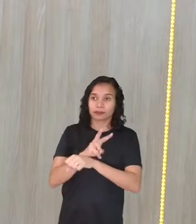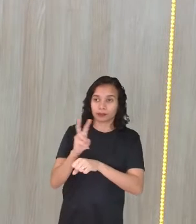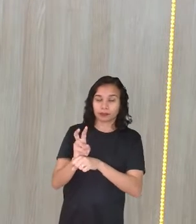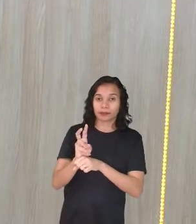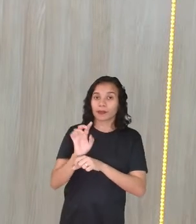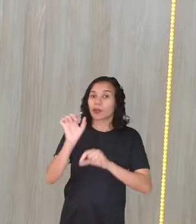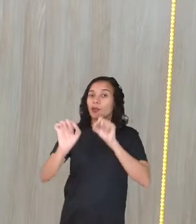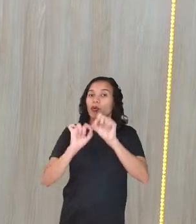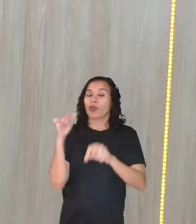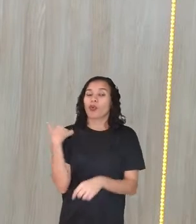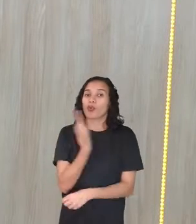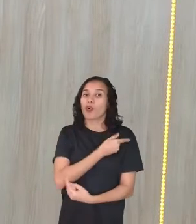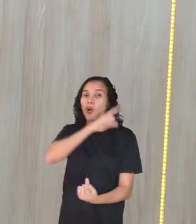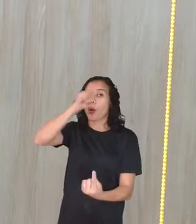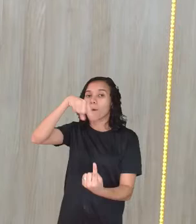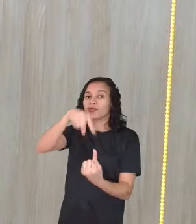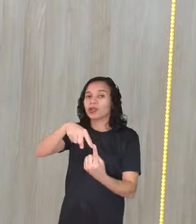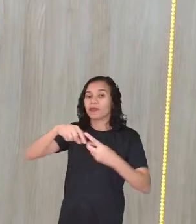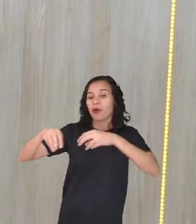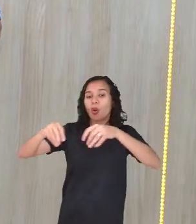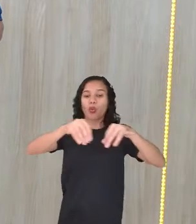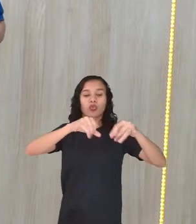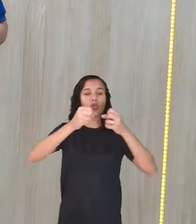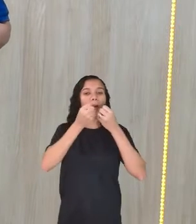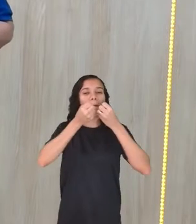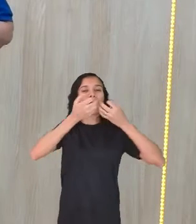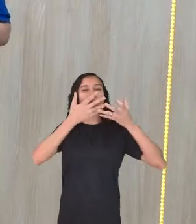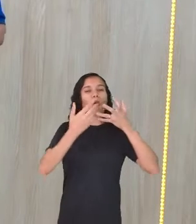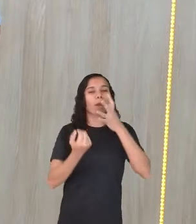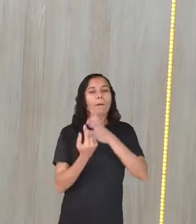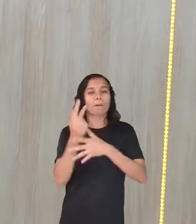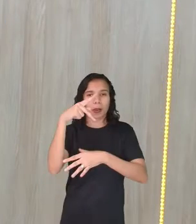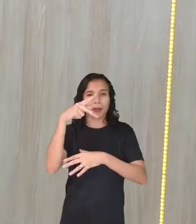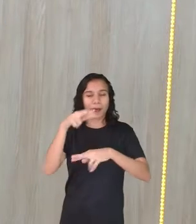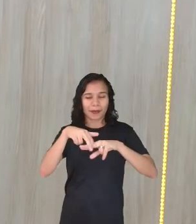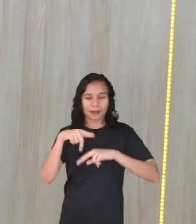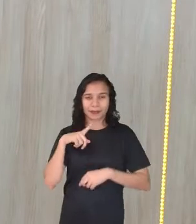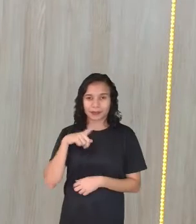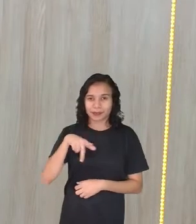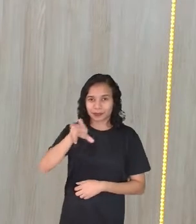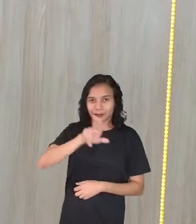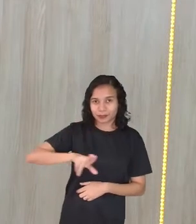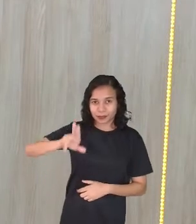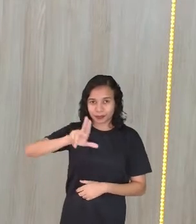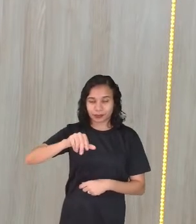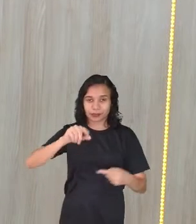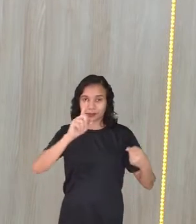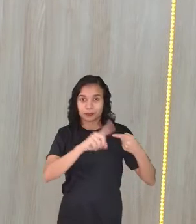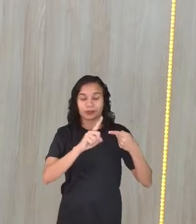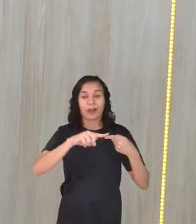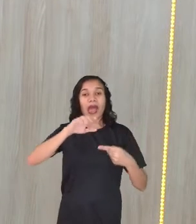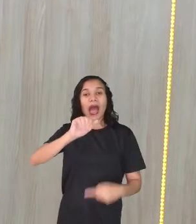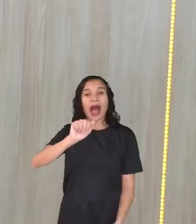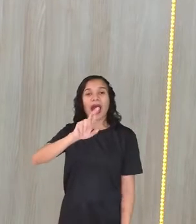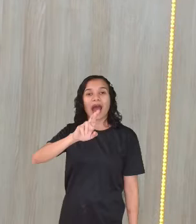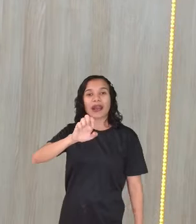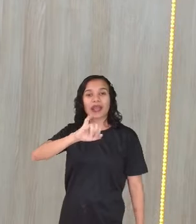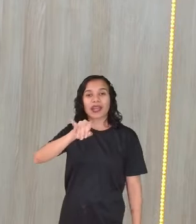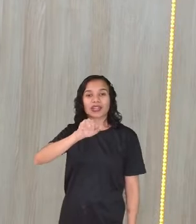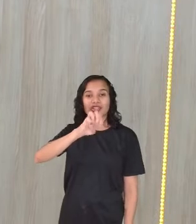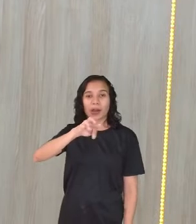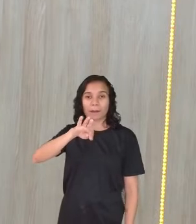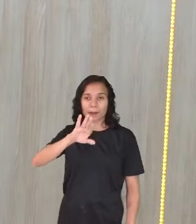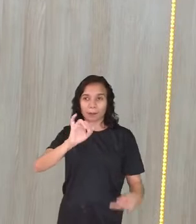o objetivo da gente é ter um solo favorável para o cultivo. E, para isso, nós vamos trabalhar com arejamento,